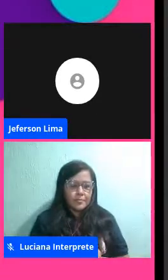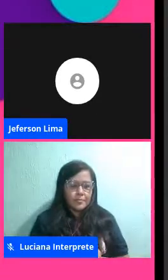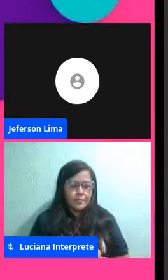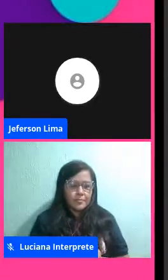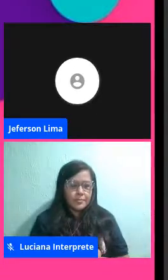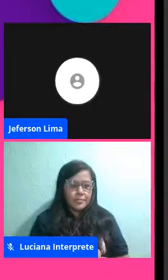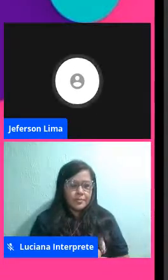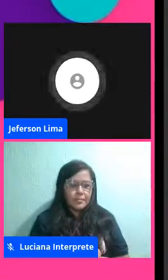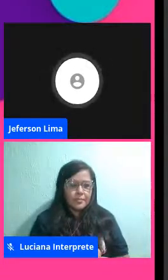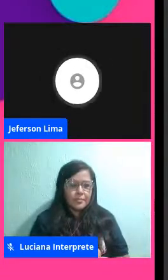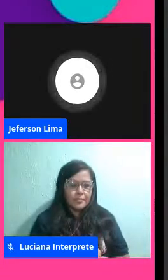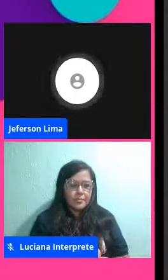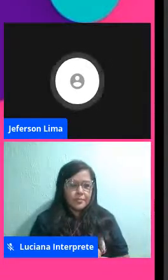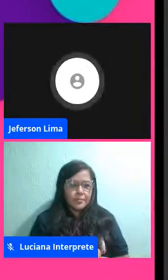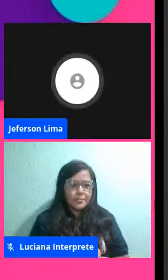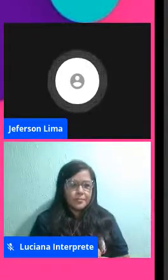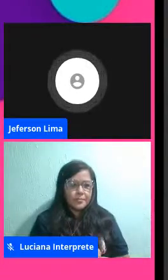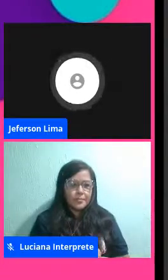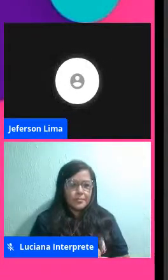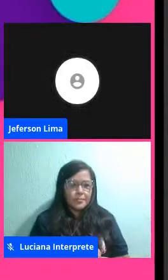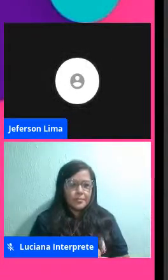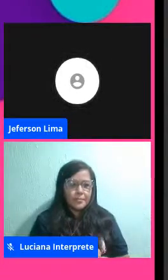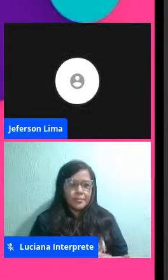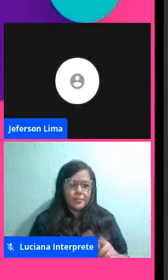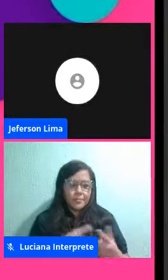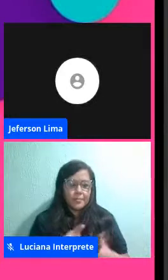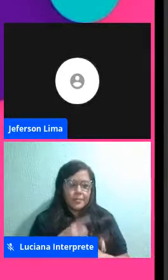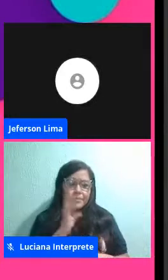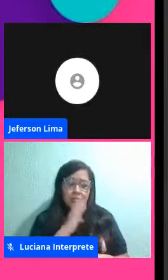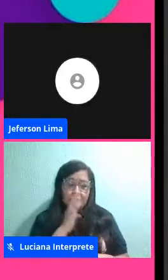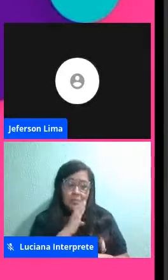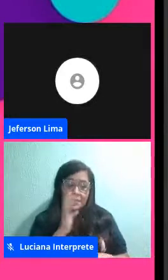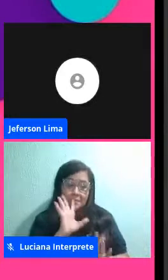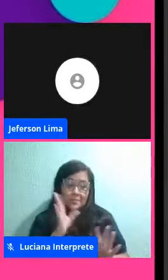Estou rodando aqui o mais rápido que eu estou podendo, galera.